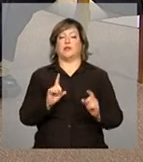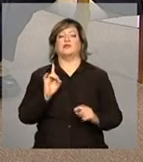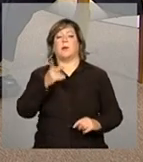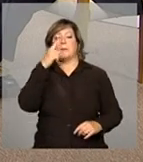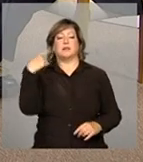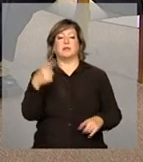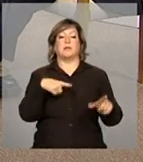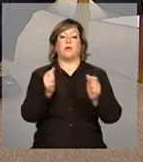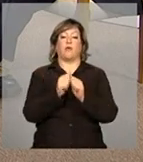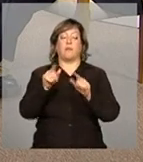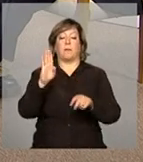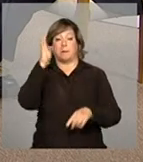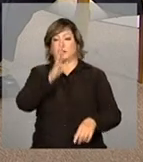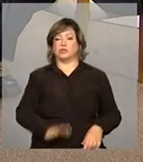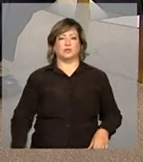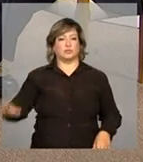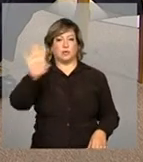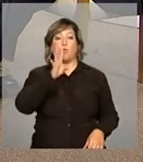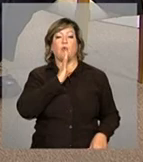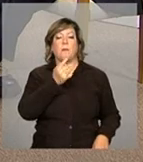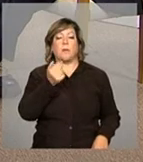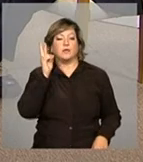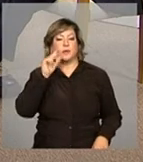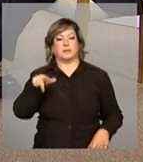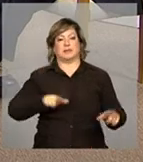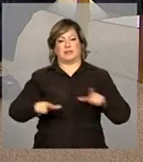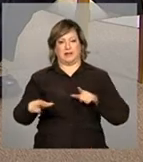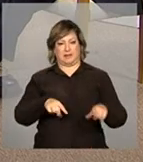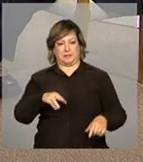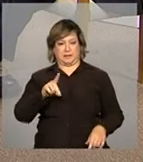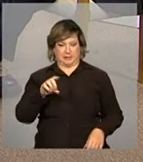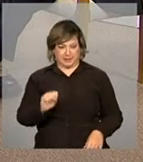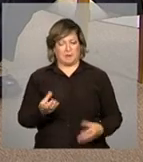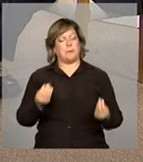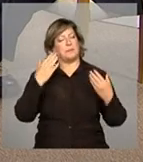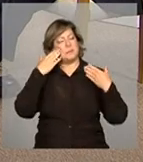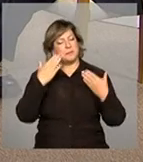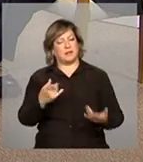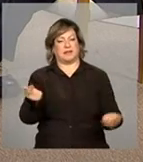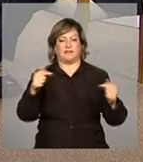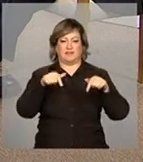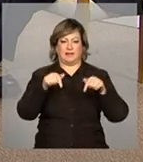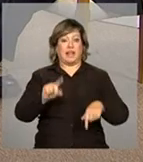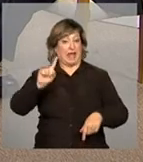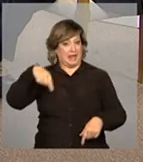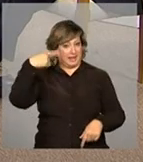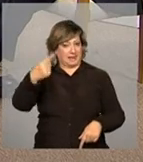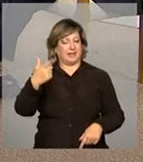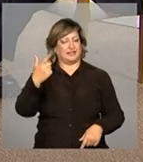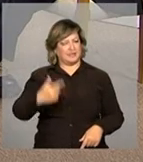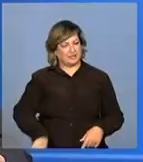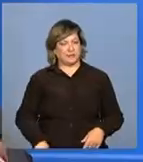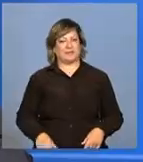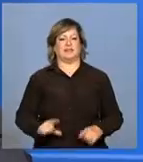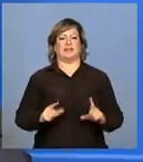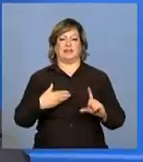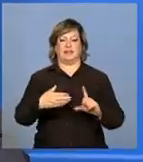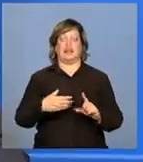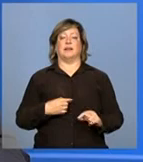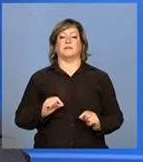que trabalham com vocês mas o Brasil inteiro conhecer um pouquinho mais o trabalho do INSS muito obrigado por terem vindo até a próxima teleconferência